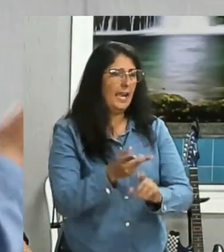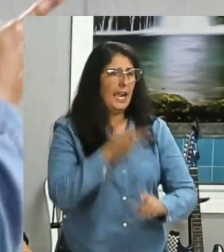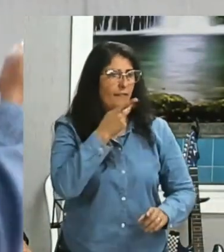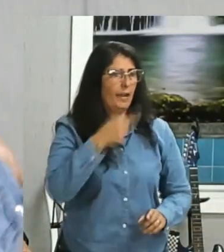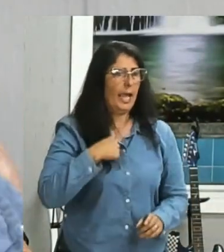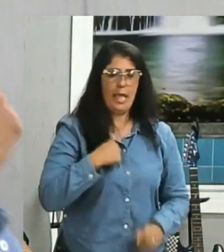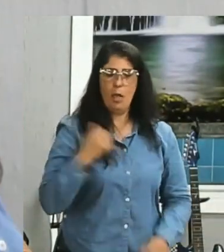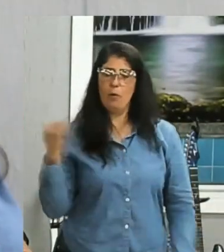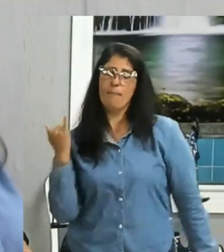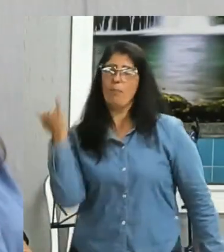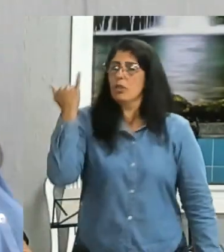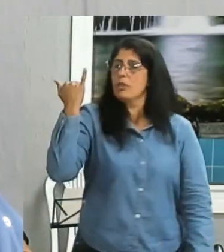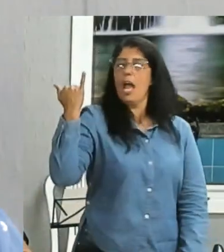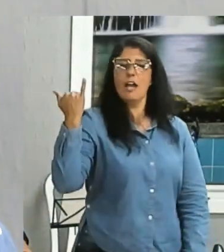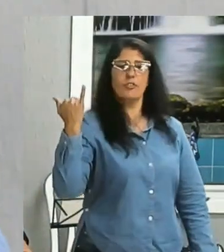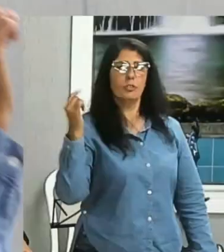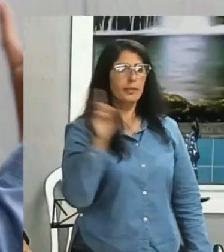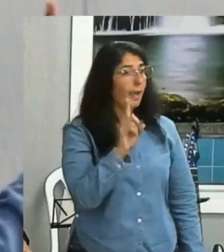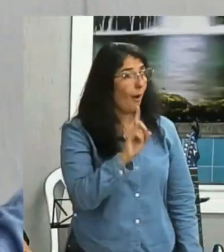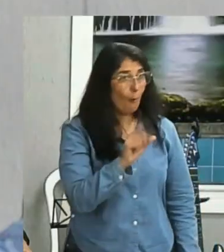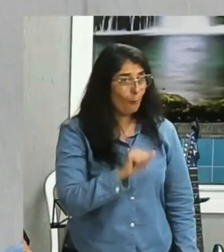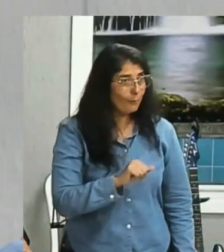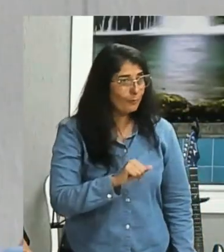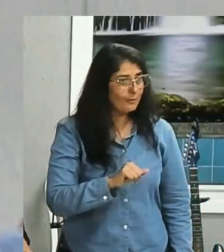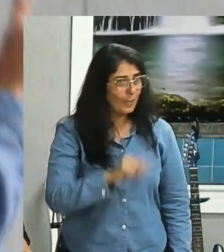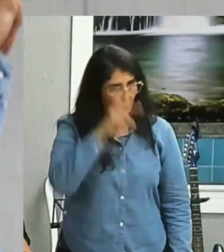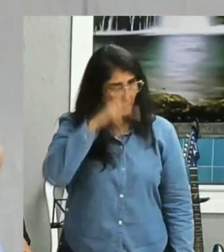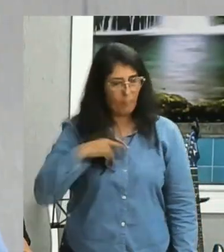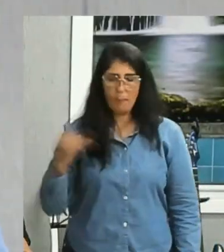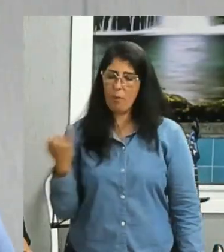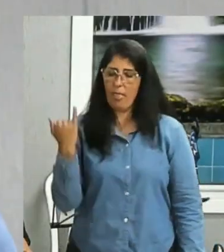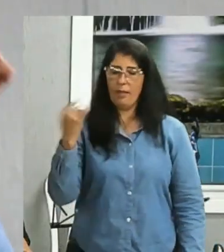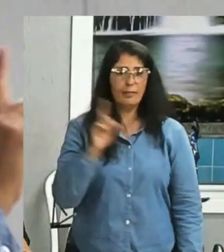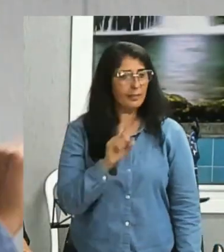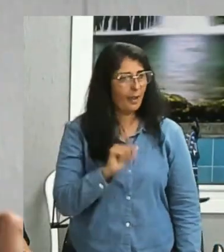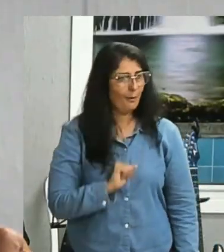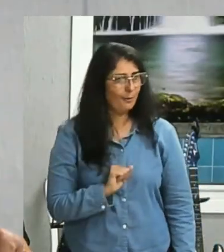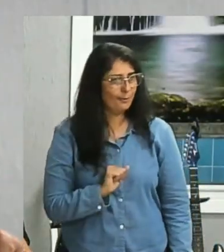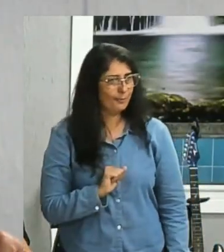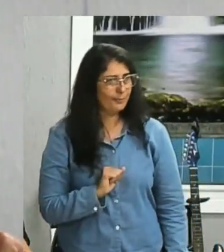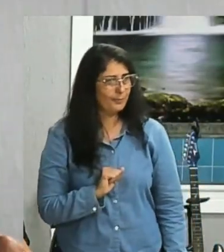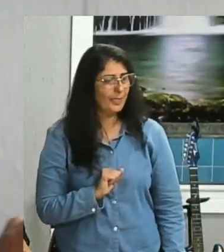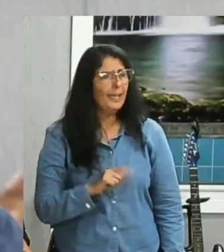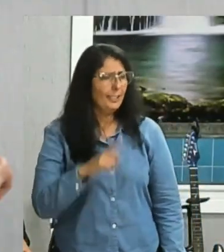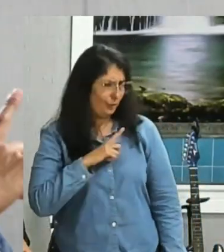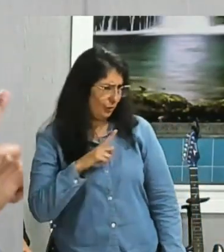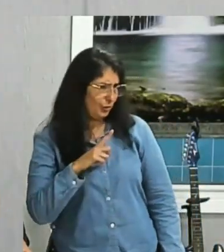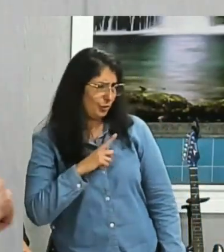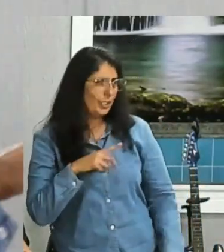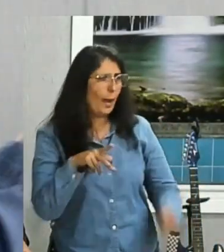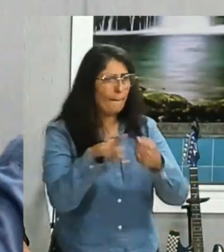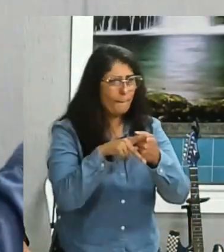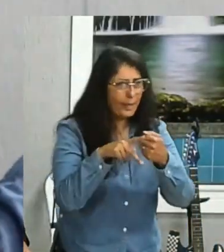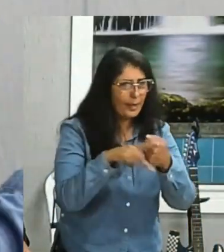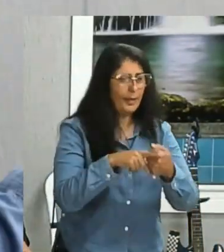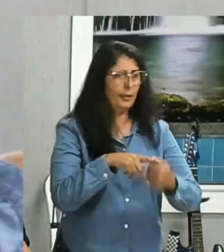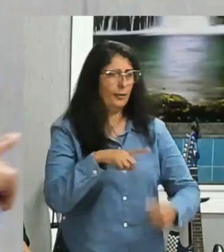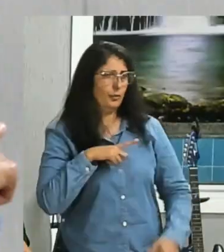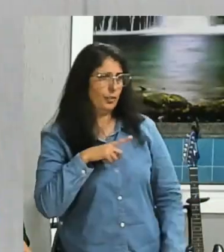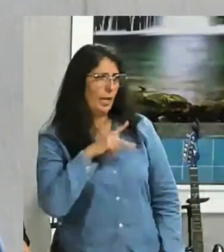vivo dos apóstolos lá do colégio apostólico. Pedro e Paulo tinham morrido lá no